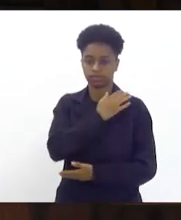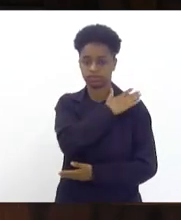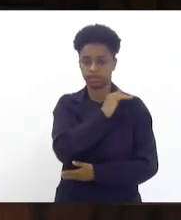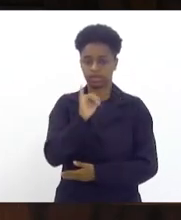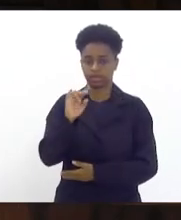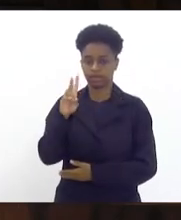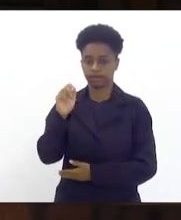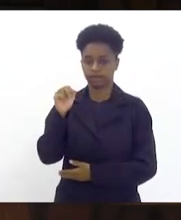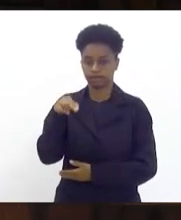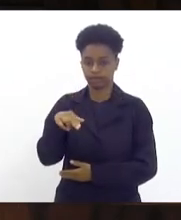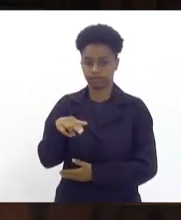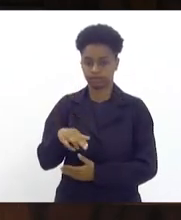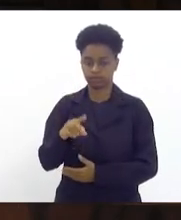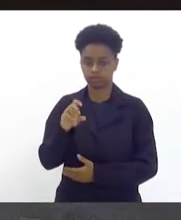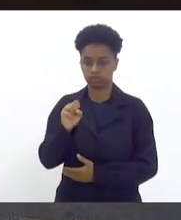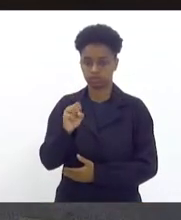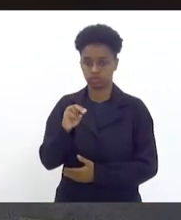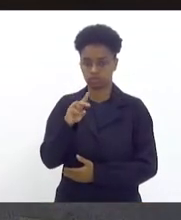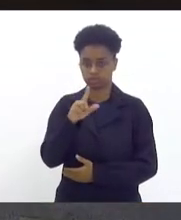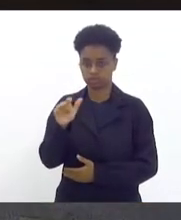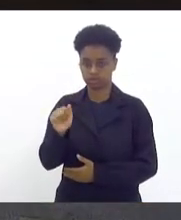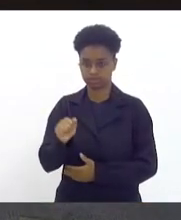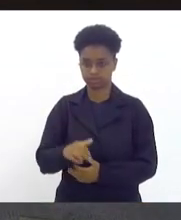Ivan Souza blaz Júnior